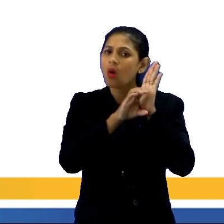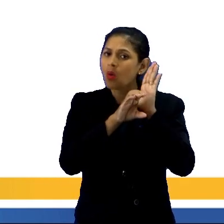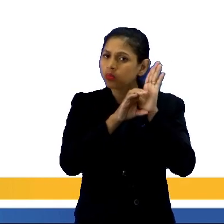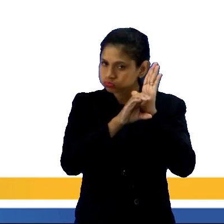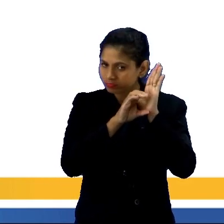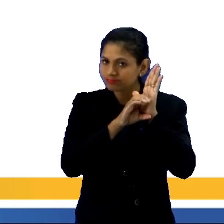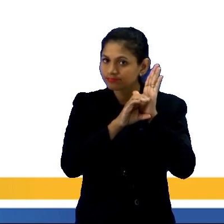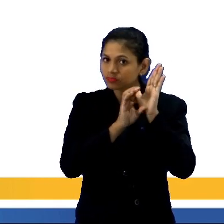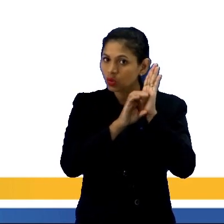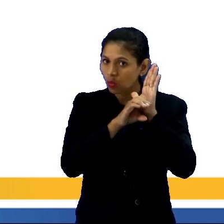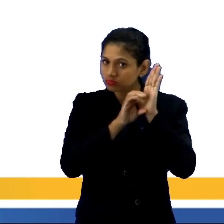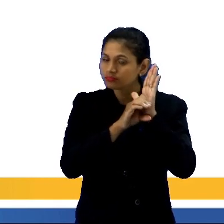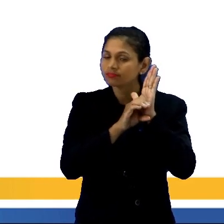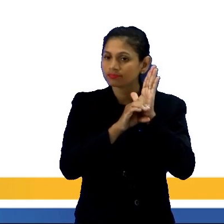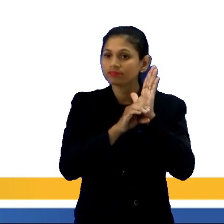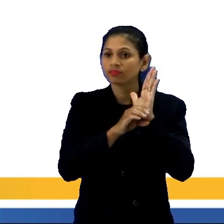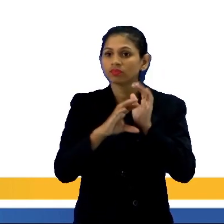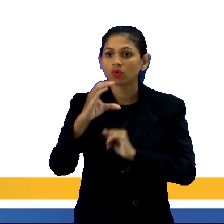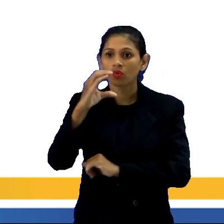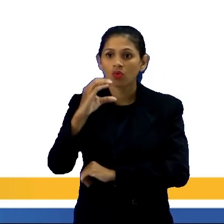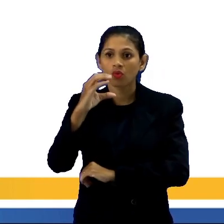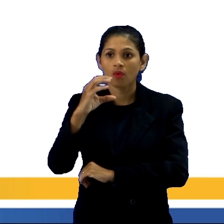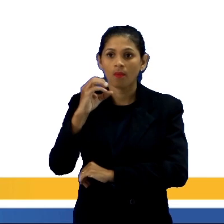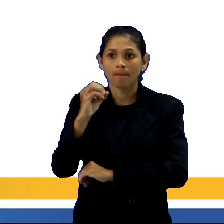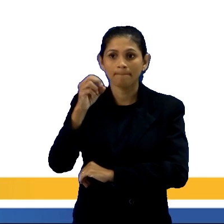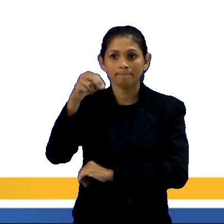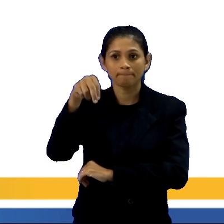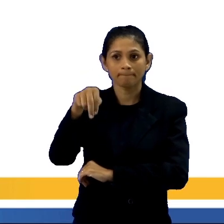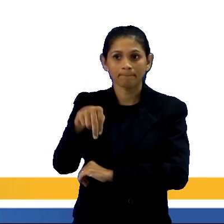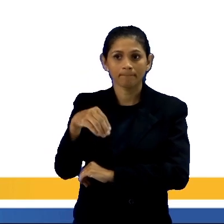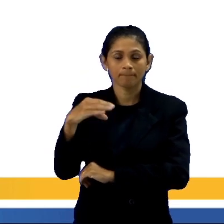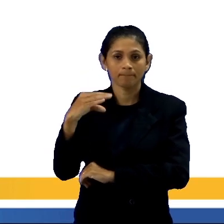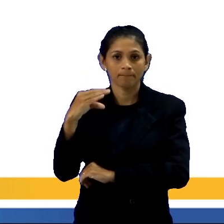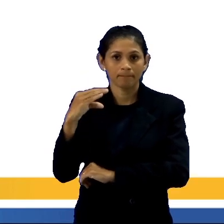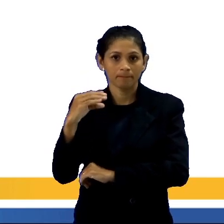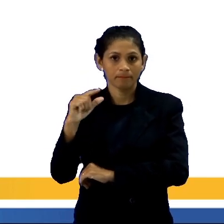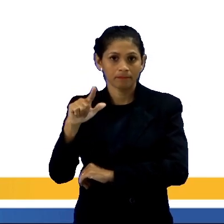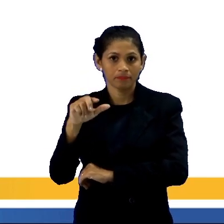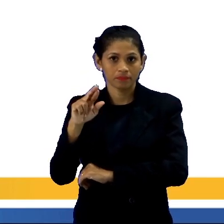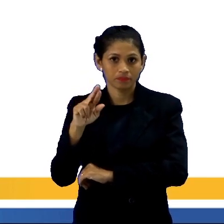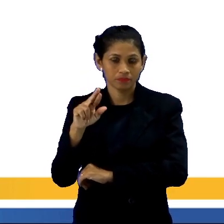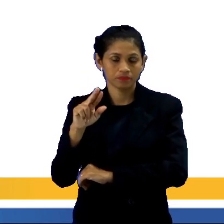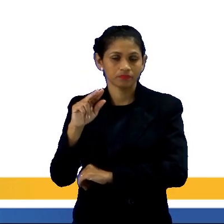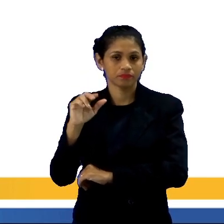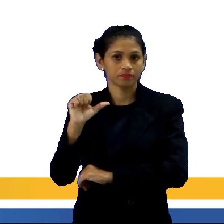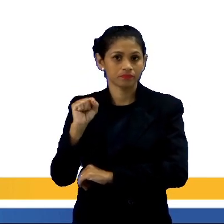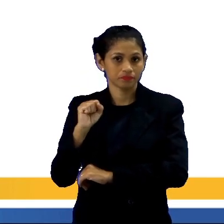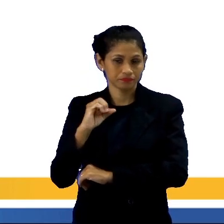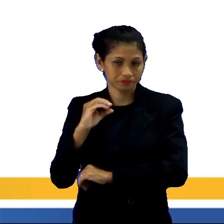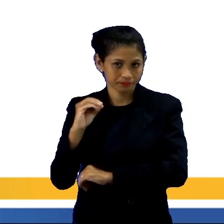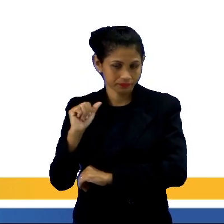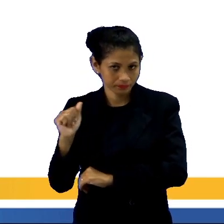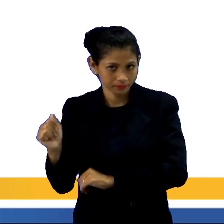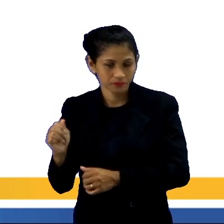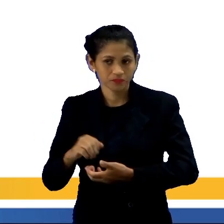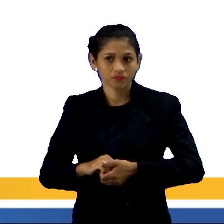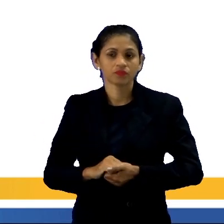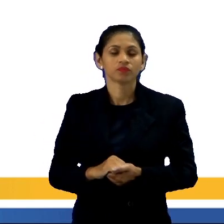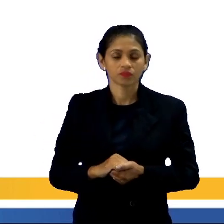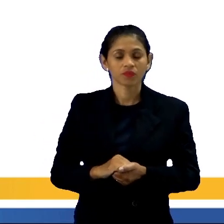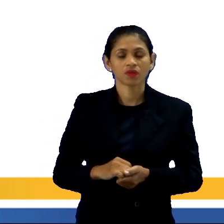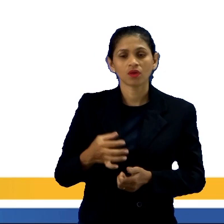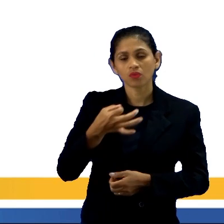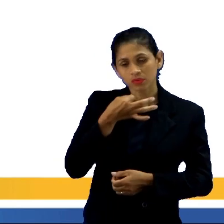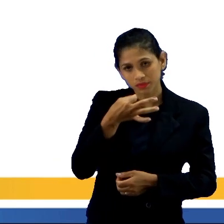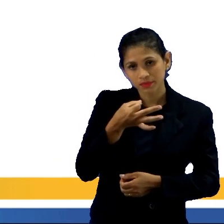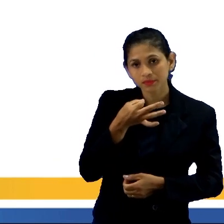conclusão. Então vejam, a introdução, desenvolvimento, conclusão. É assim que se organiza o texto dissertativo argumentativo. E o artigo de